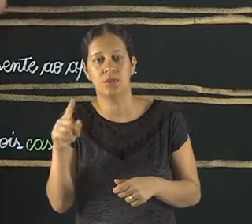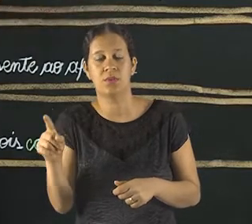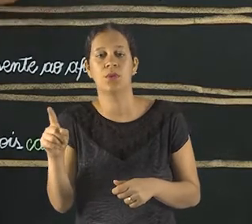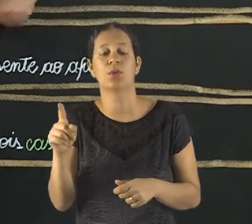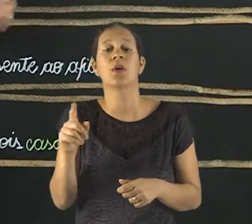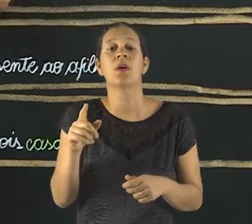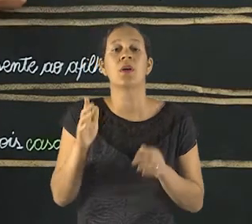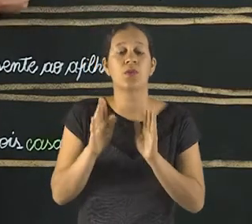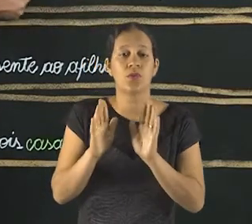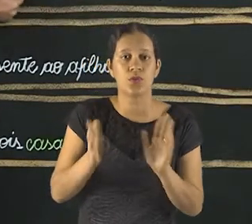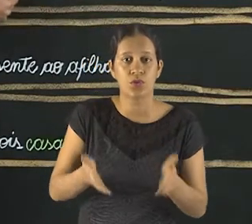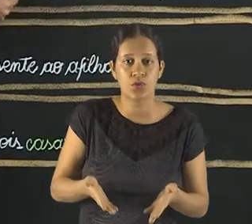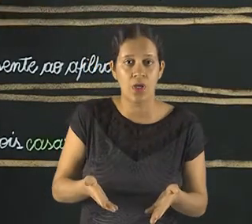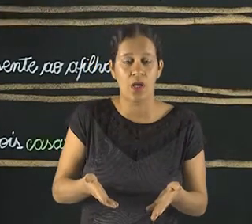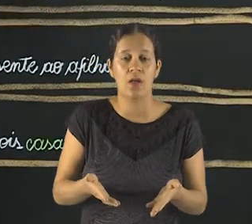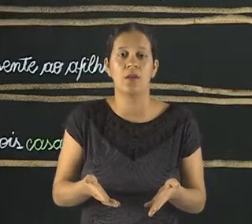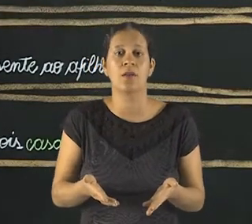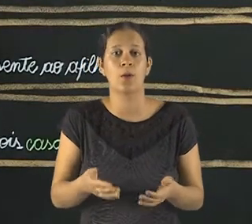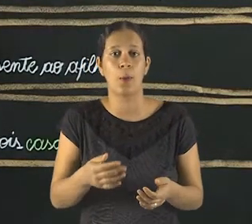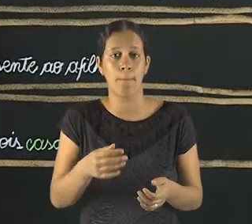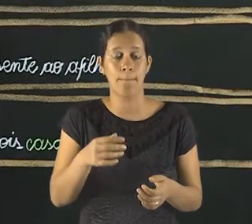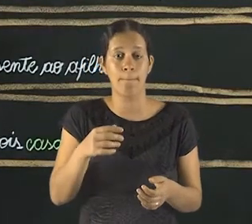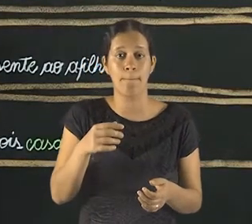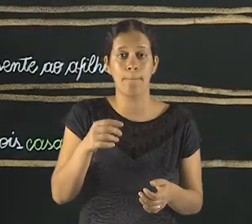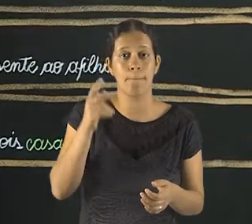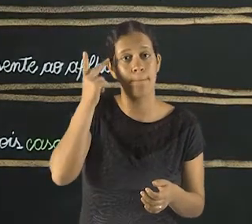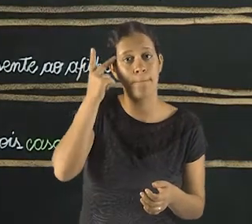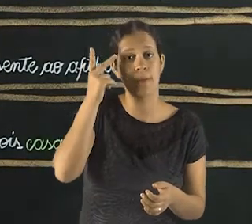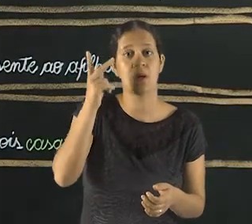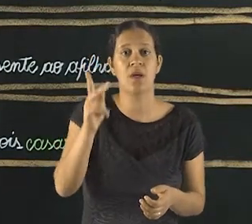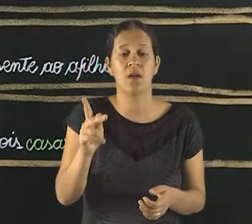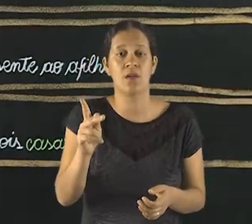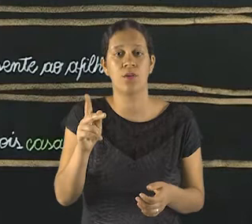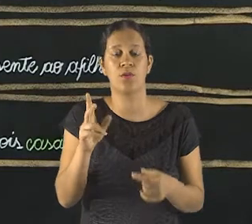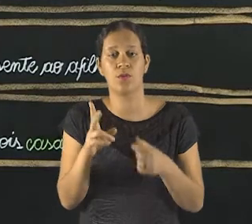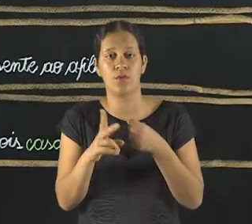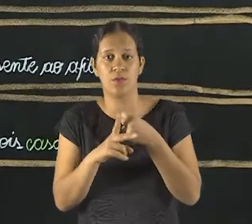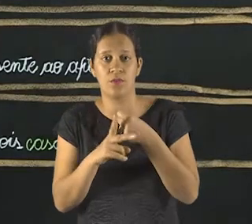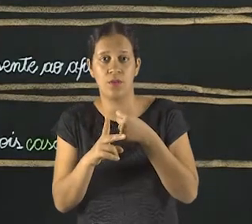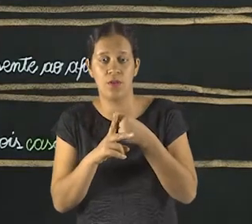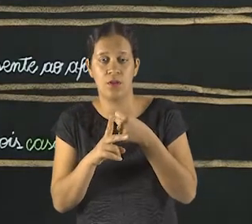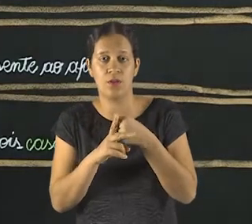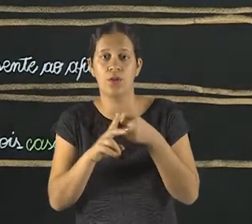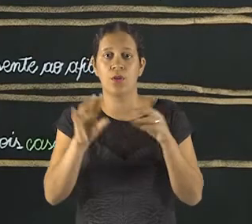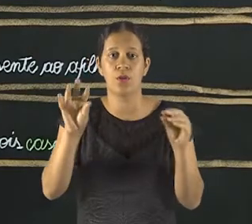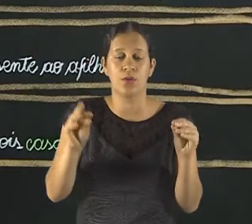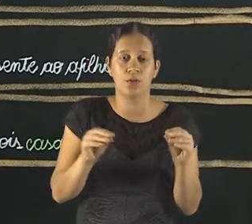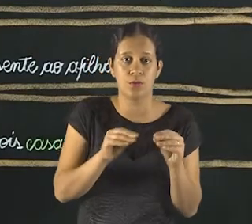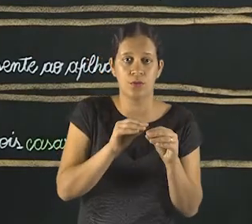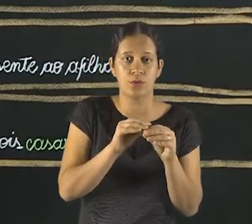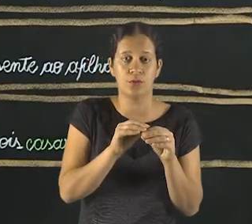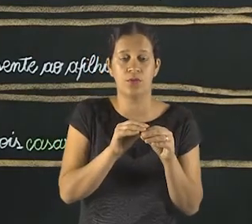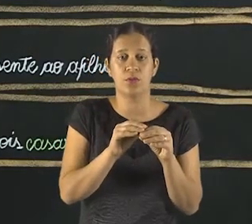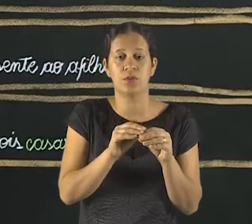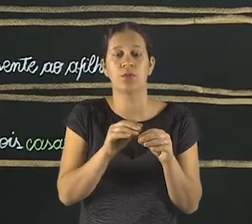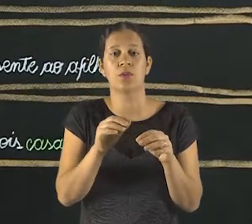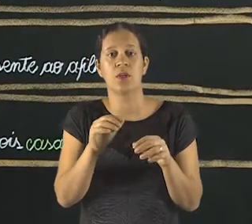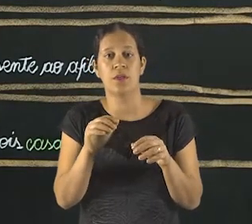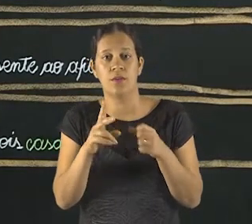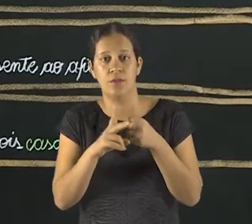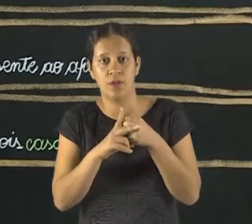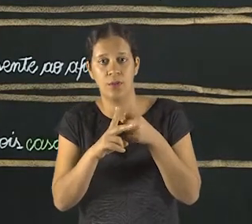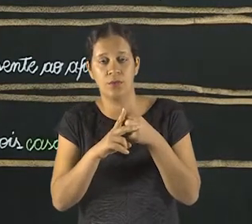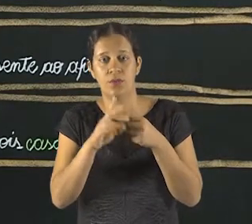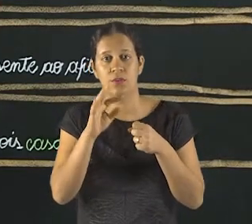bem-estar do bairro. Mais uma vez, uma preposição, nesse caso é a preposição para, estabelecendo esse elo entre verbo e complemento. Então, até agora nós